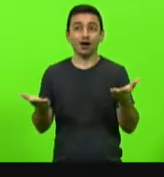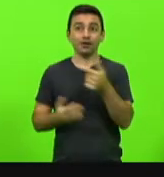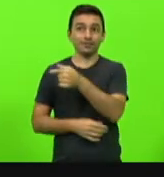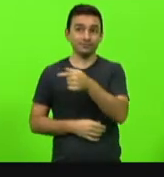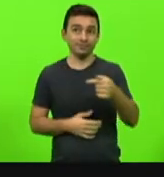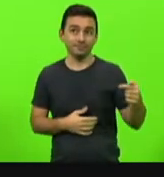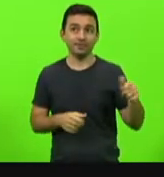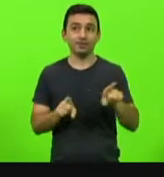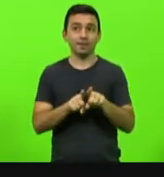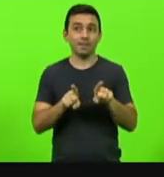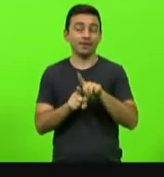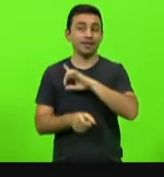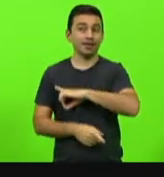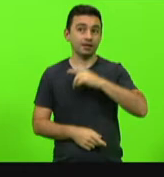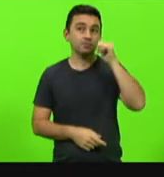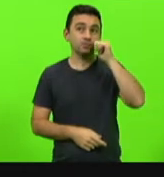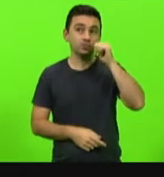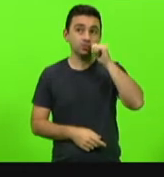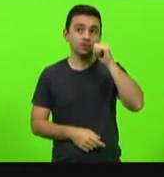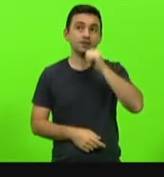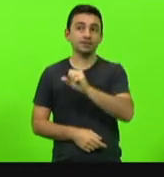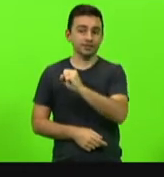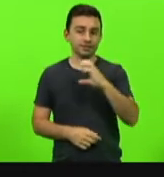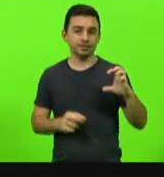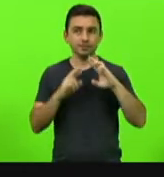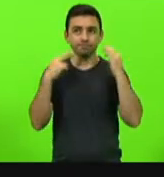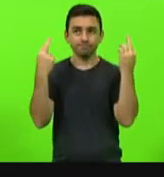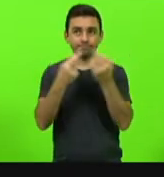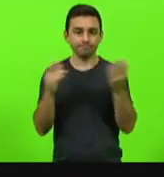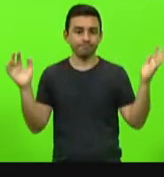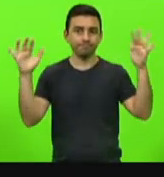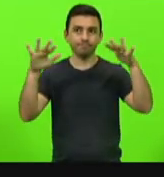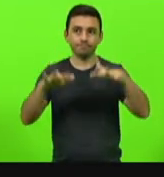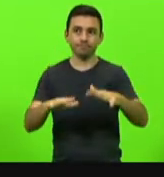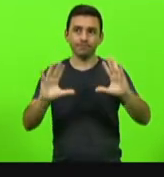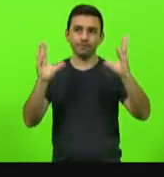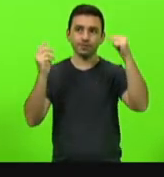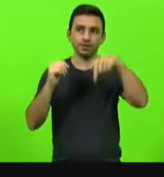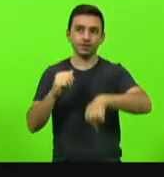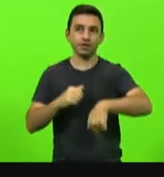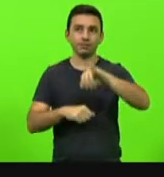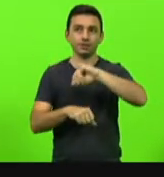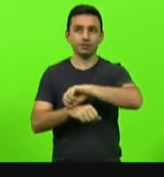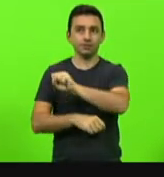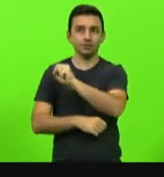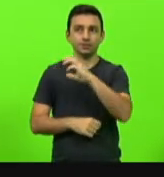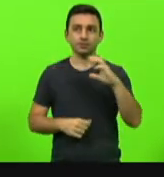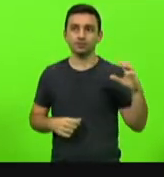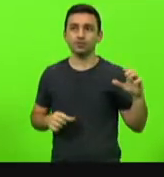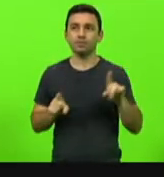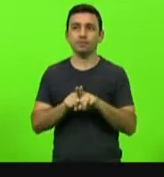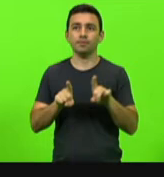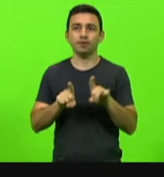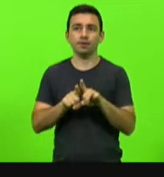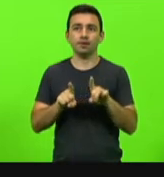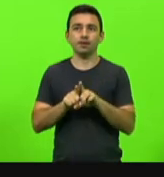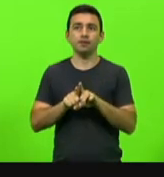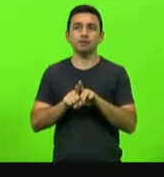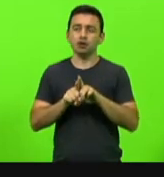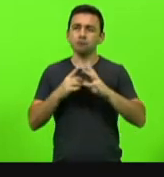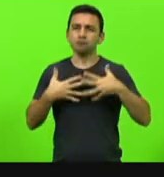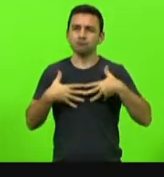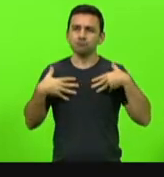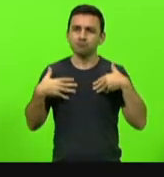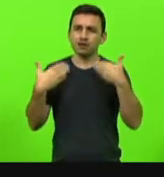as delegadas catarinenses estarão reunidas em evento na capital, que também prestará homenagem a essa